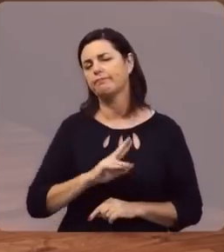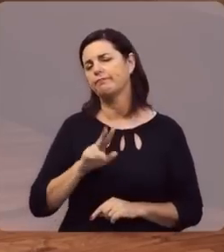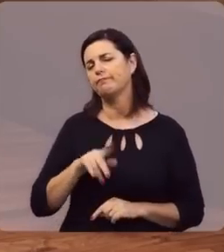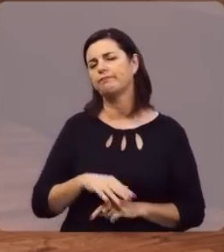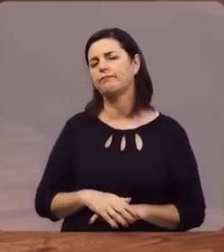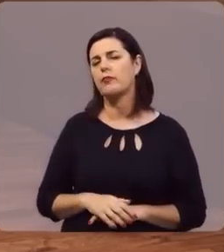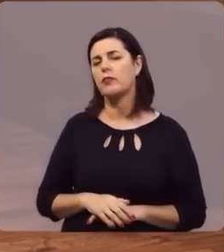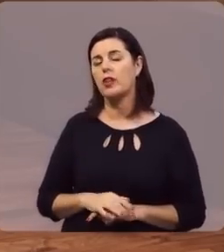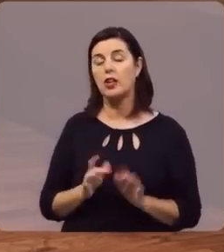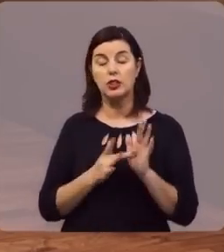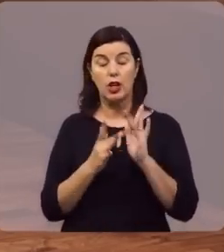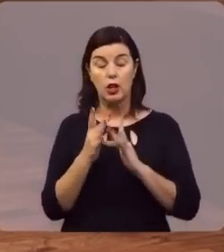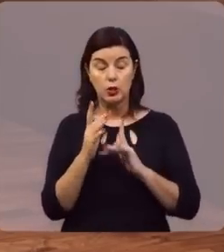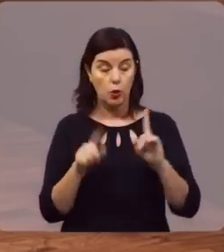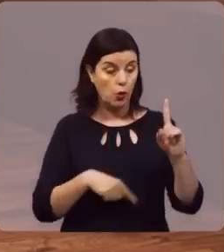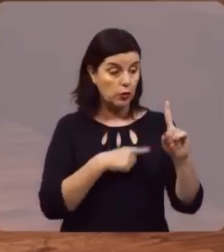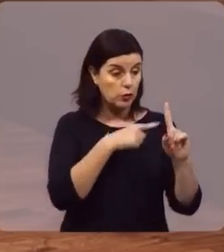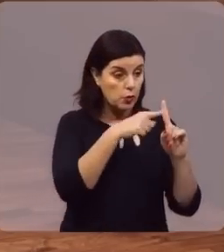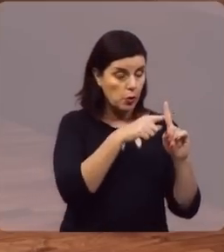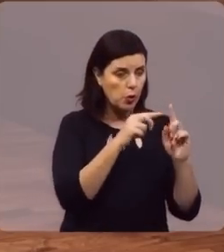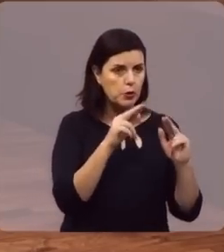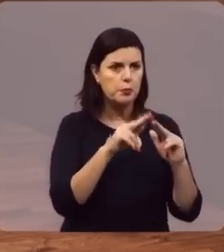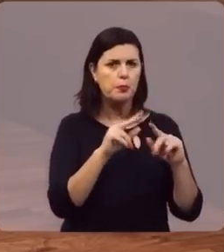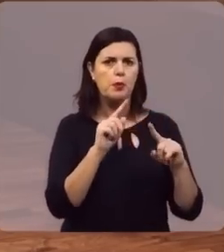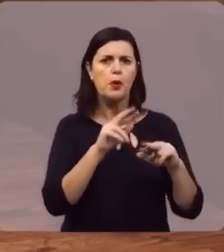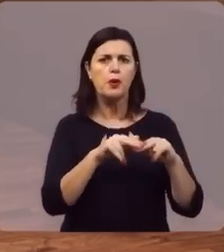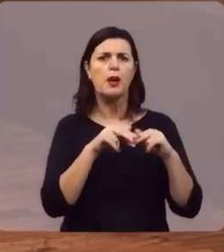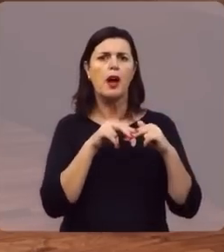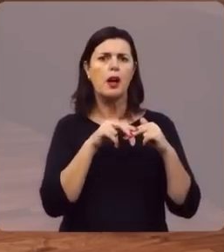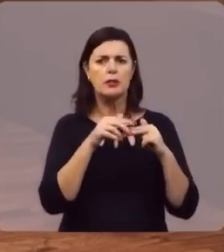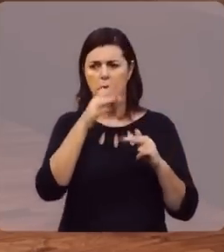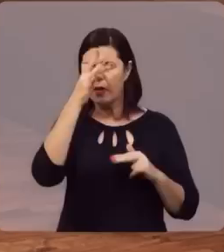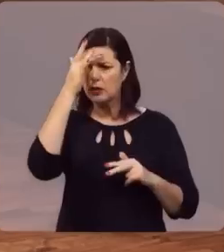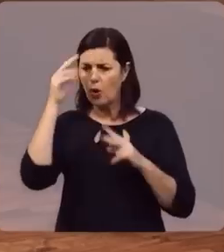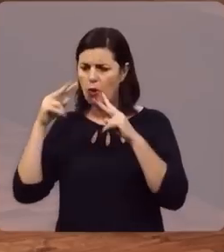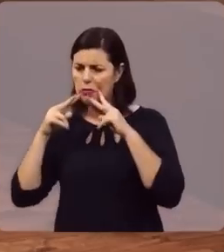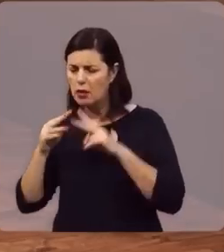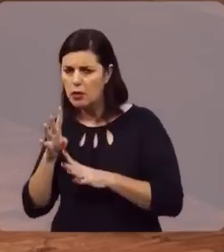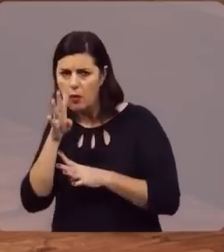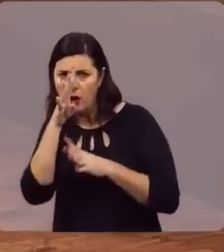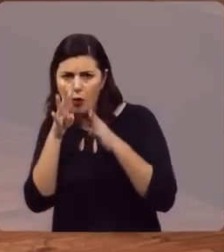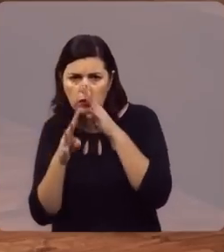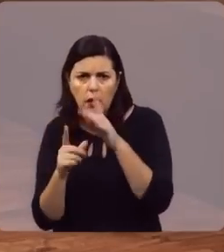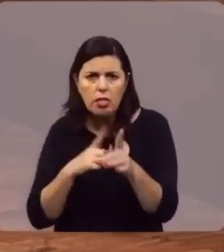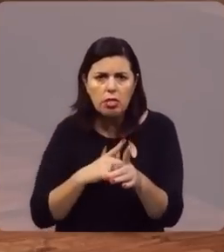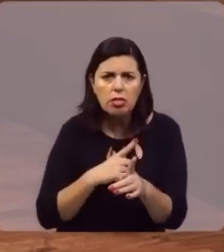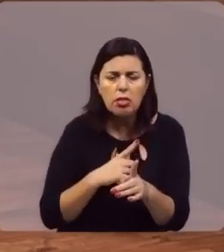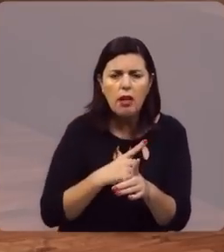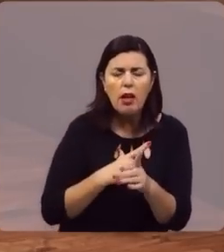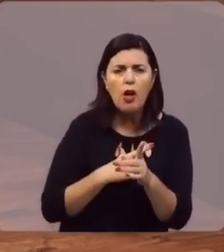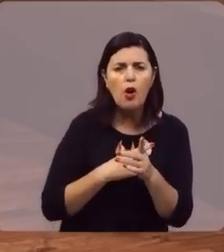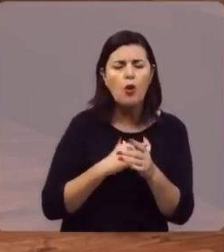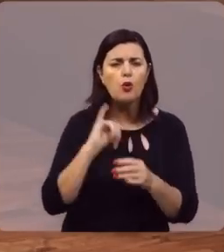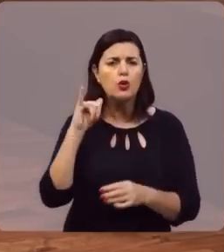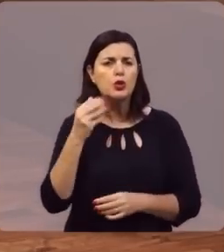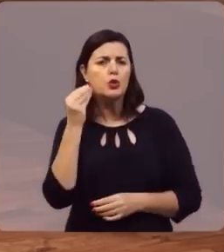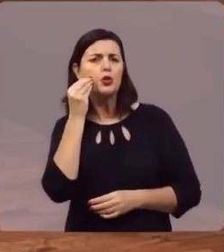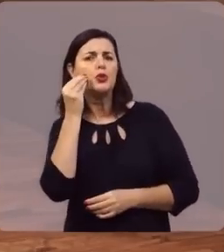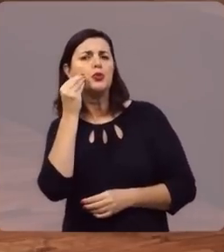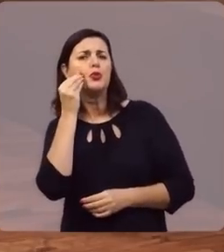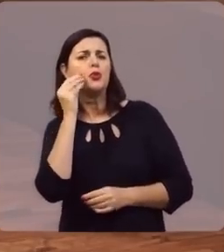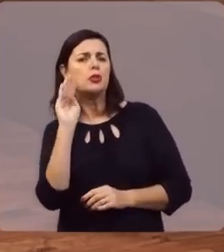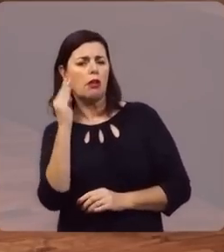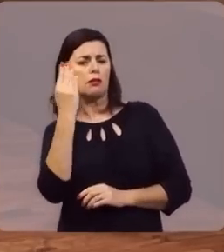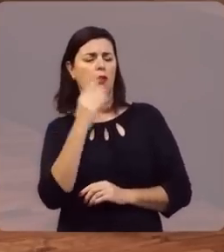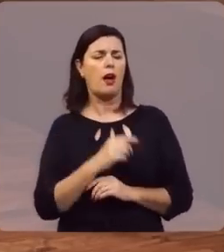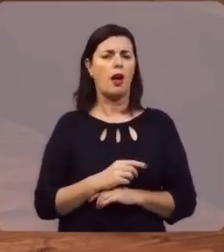tu não foi para a cruz Jesus porque o sinédrio contratou testemunhos para acusá-lo Por que Judas o